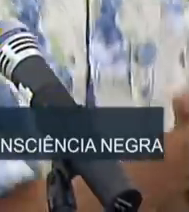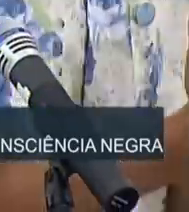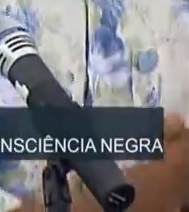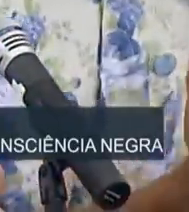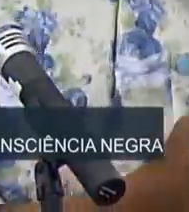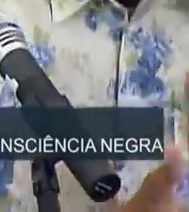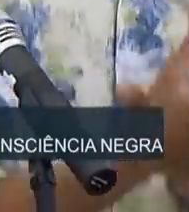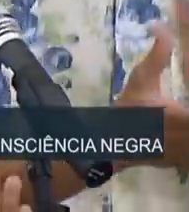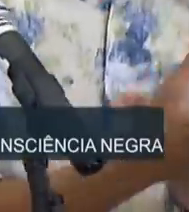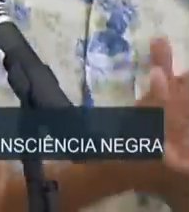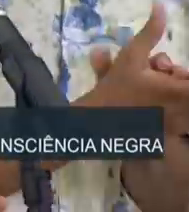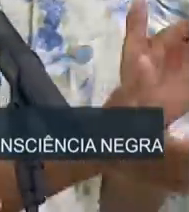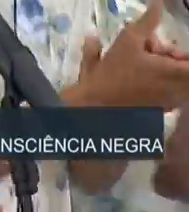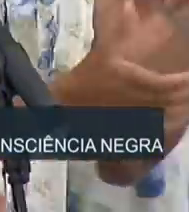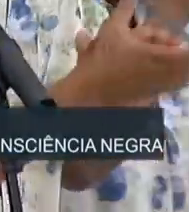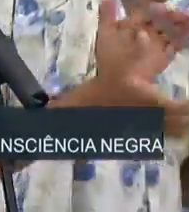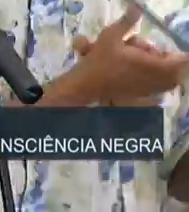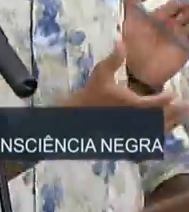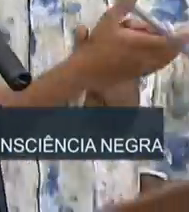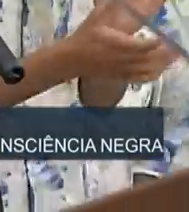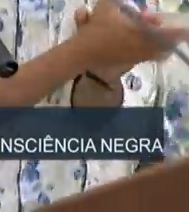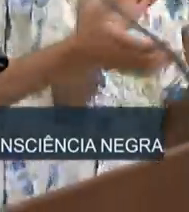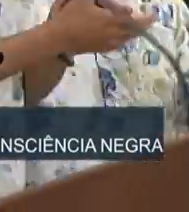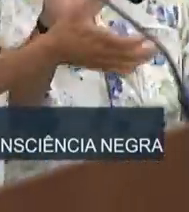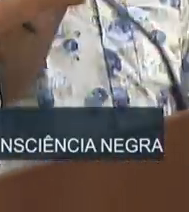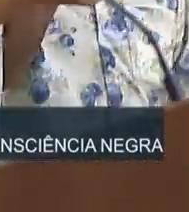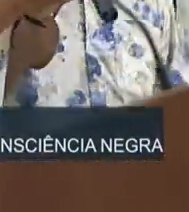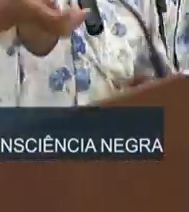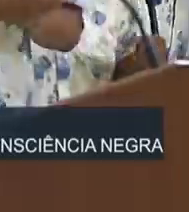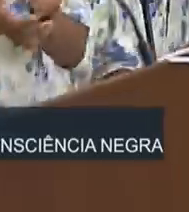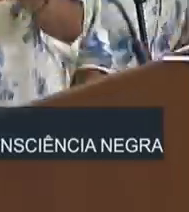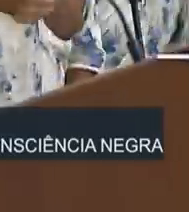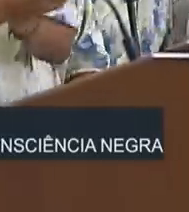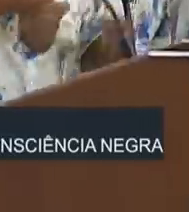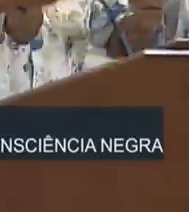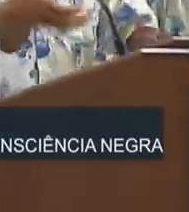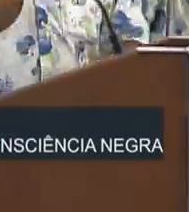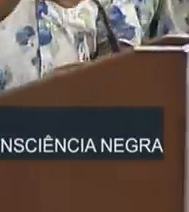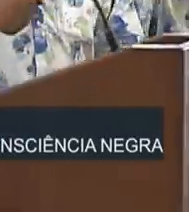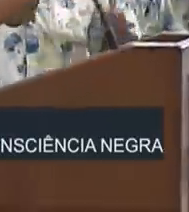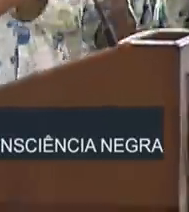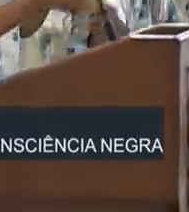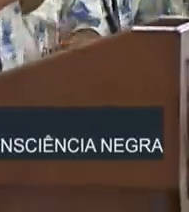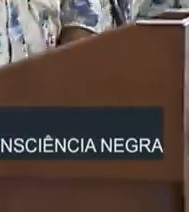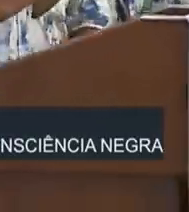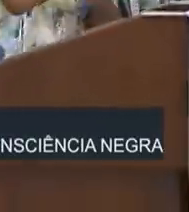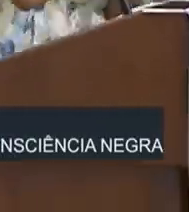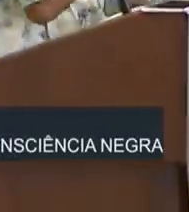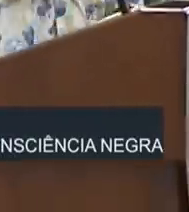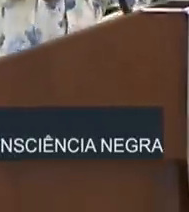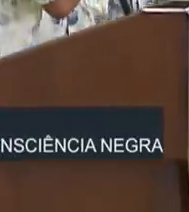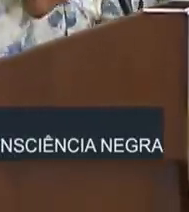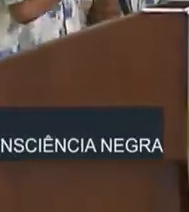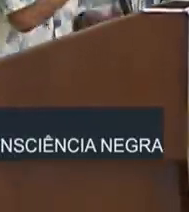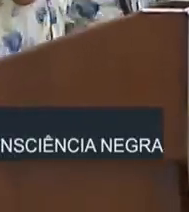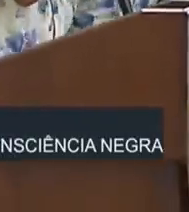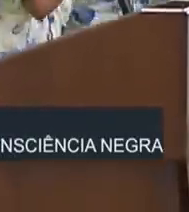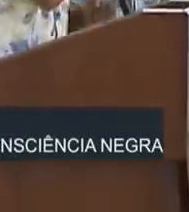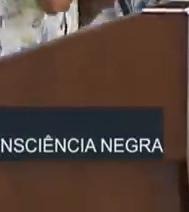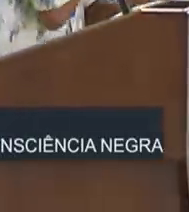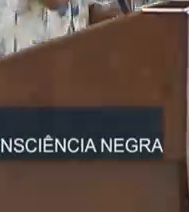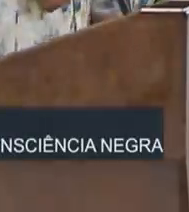bonito Maranhão sou eu terra de tambor bonito Maranhão on dia sopro meu habito